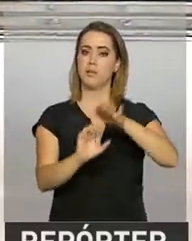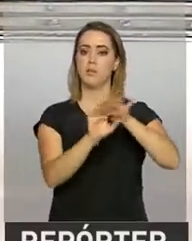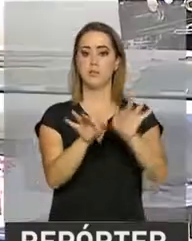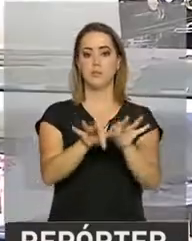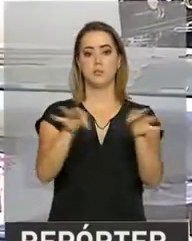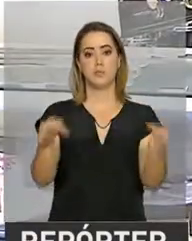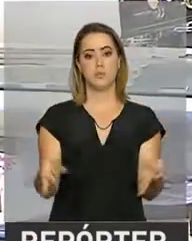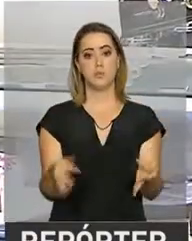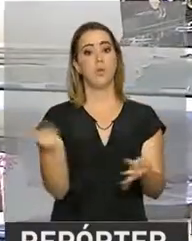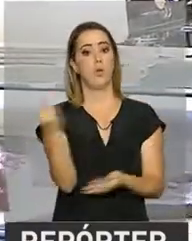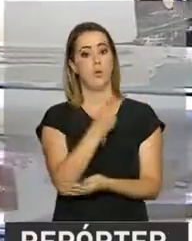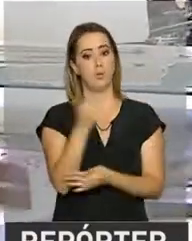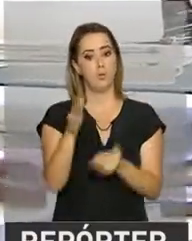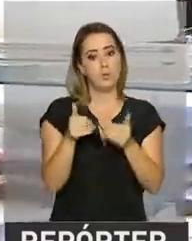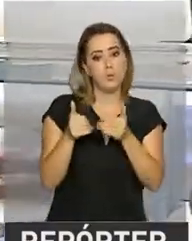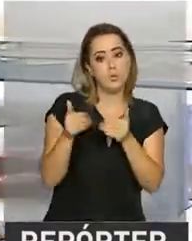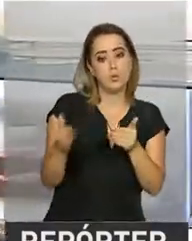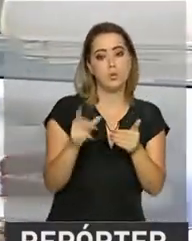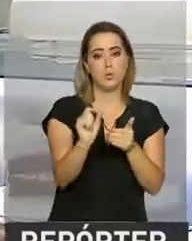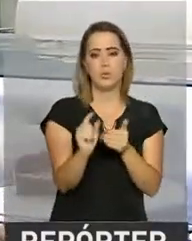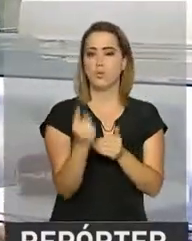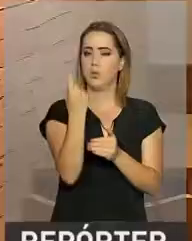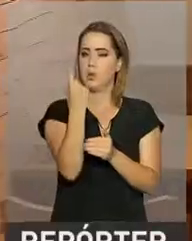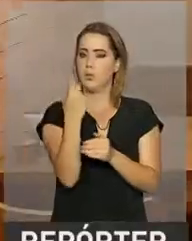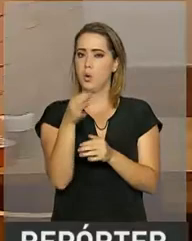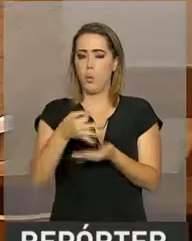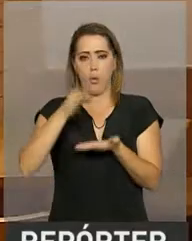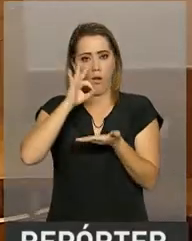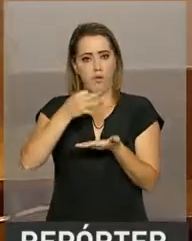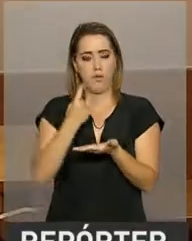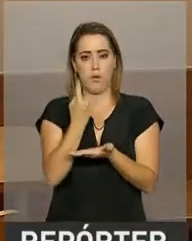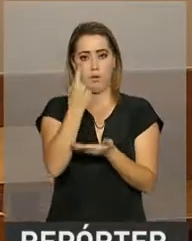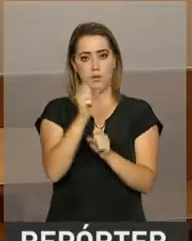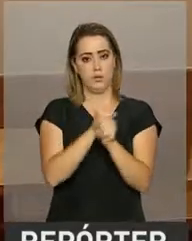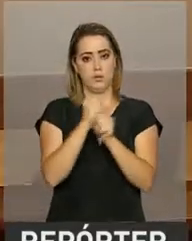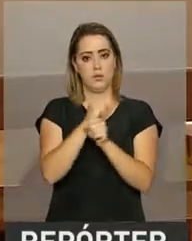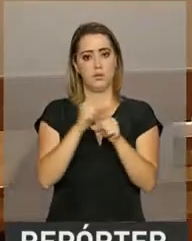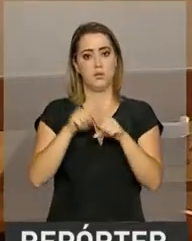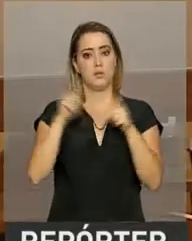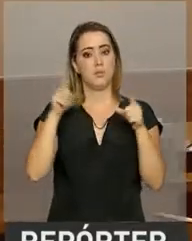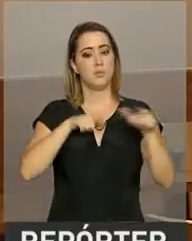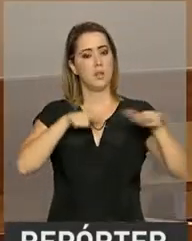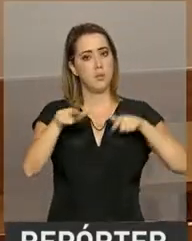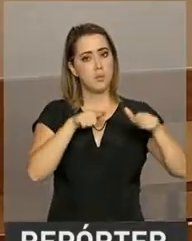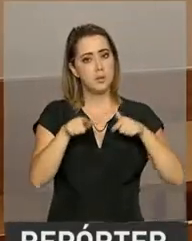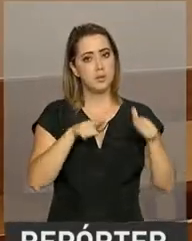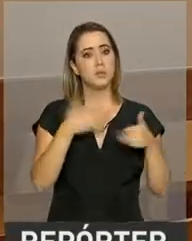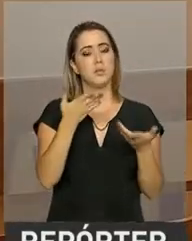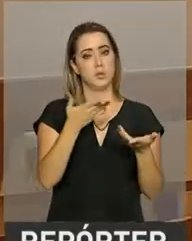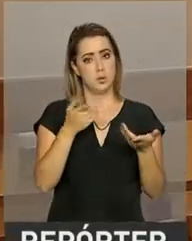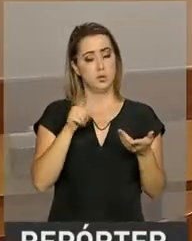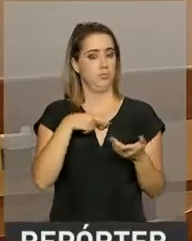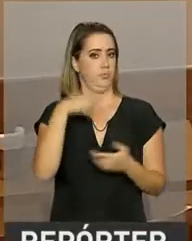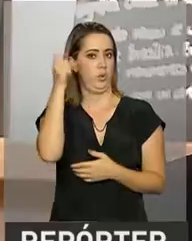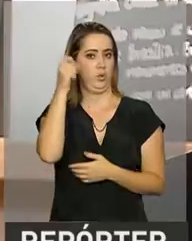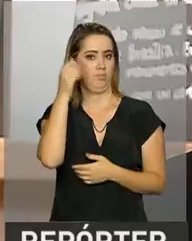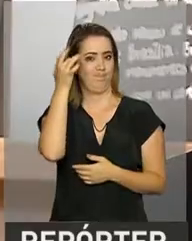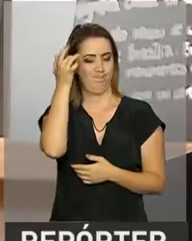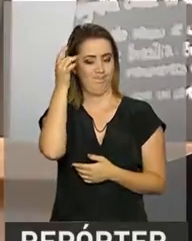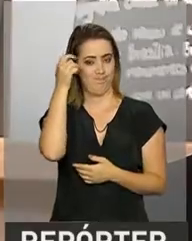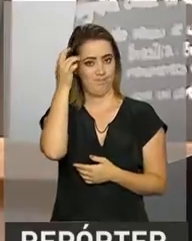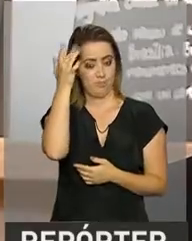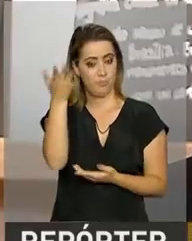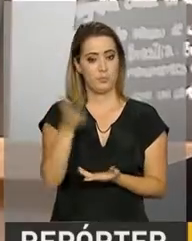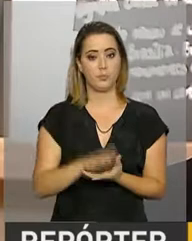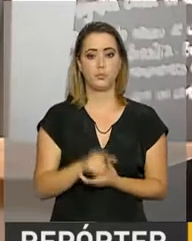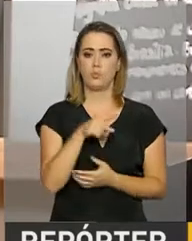simples. Os dois abriram um café há pouco mais de um ano, mas o trabalho para colocar o negócio em funcionamento não foi fácil. Muito